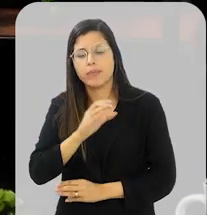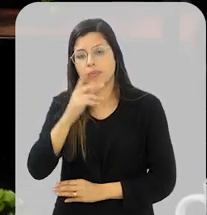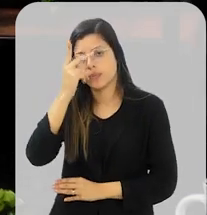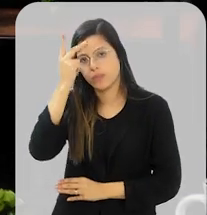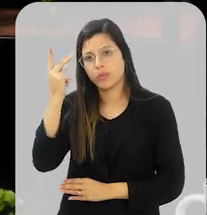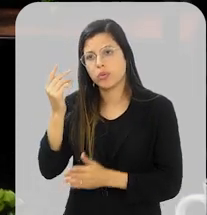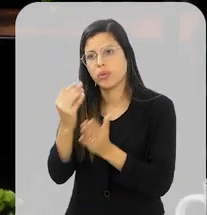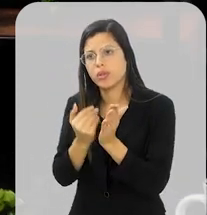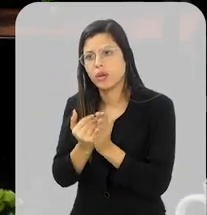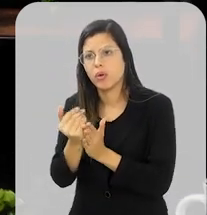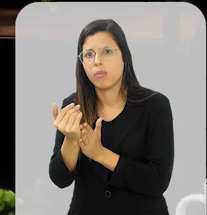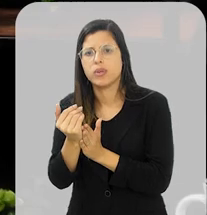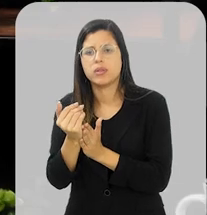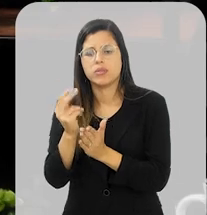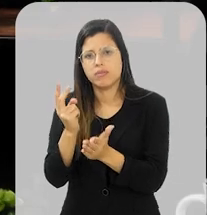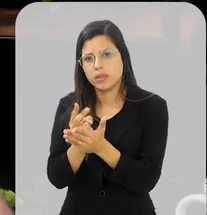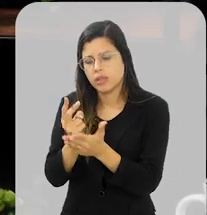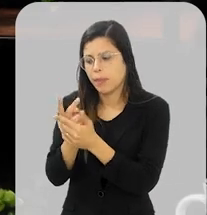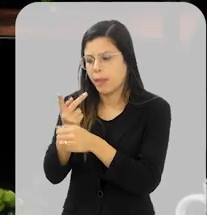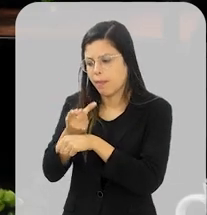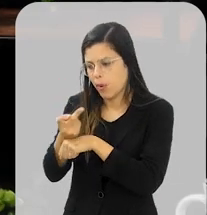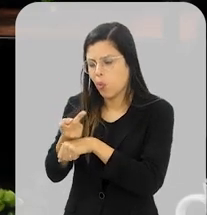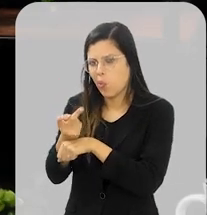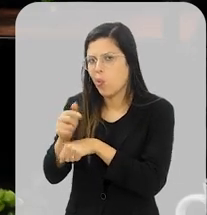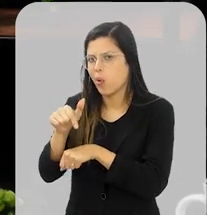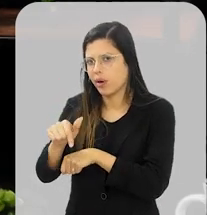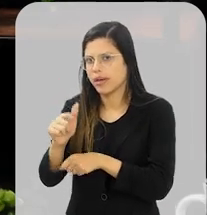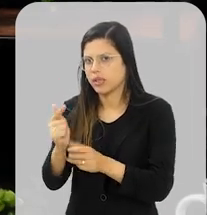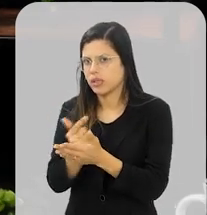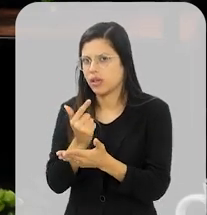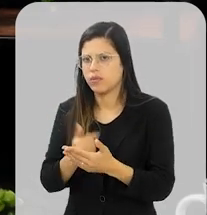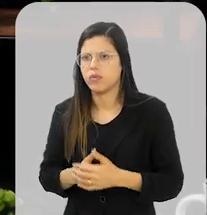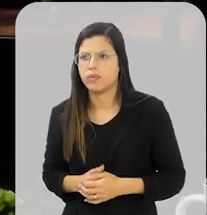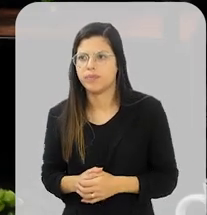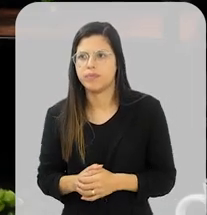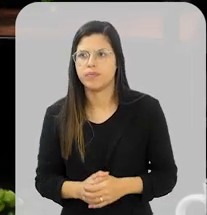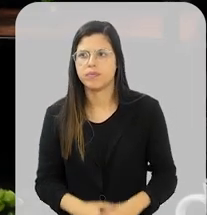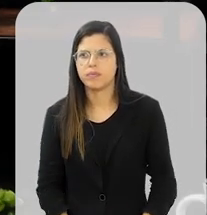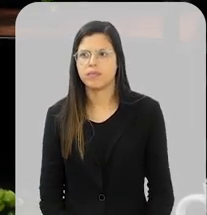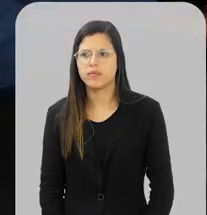para aquelas pessoas que estão iniciando, elas sempre procuram essa coleção.